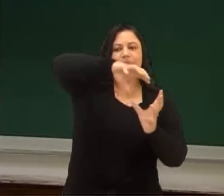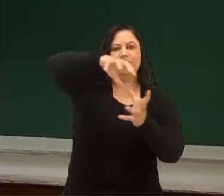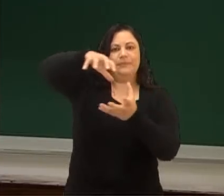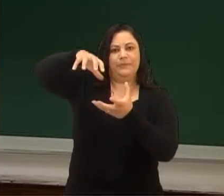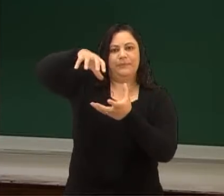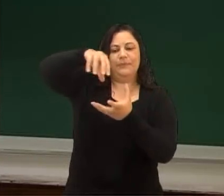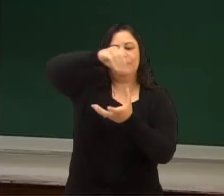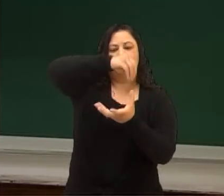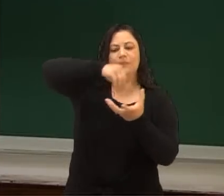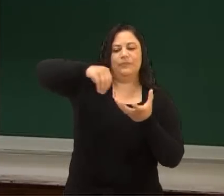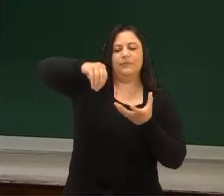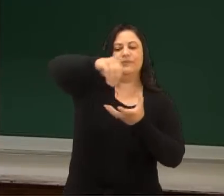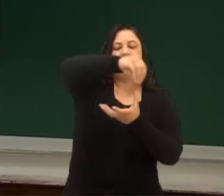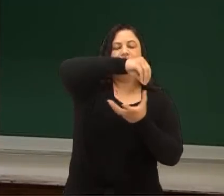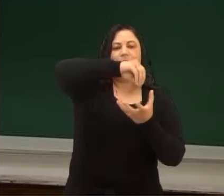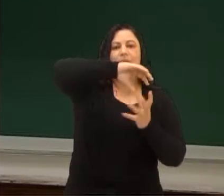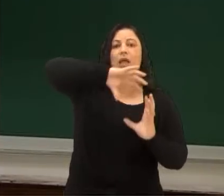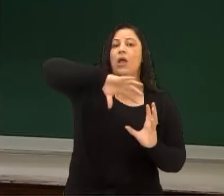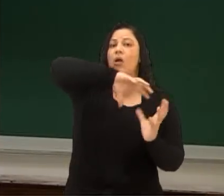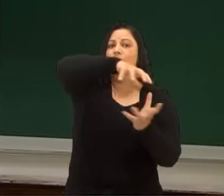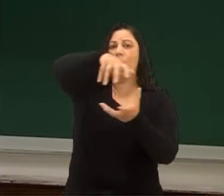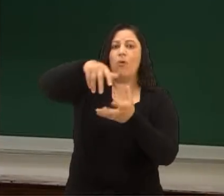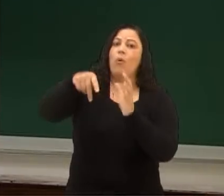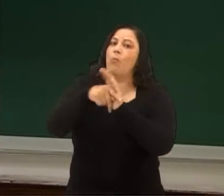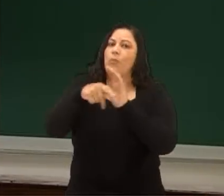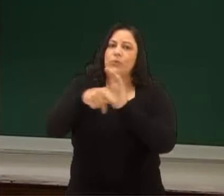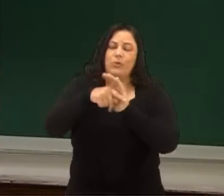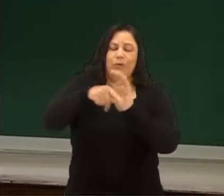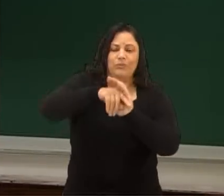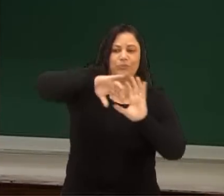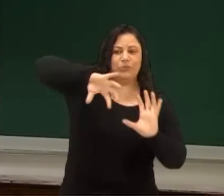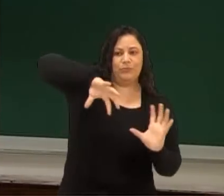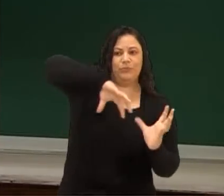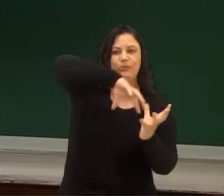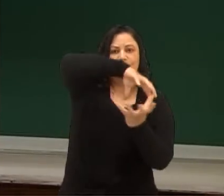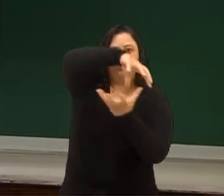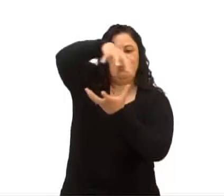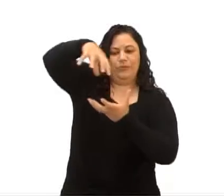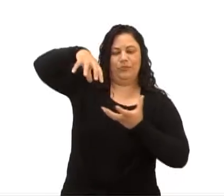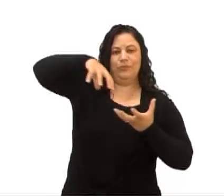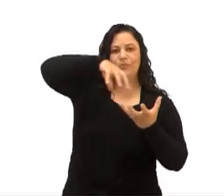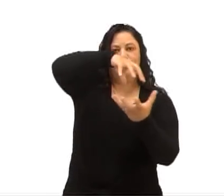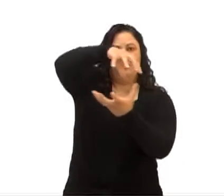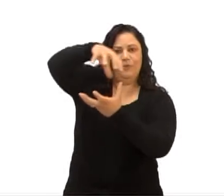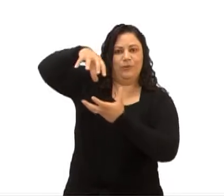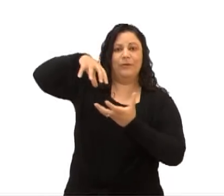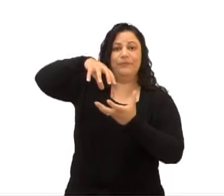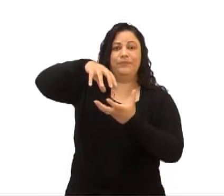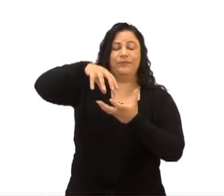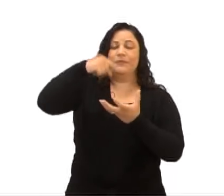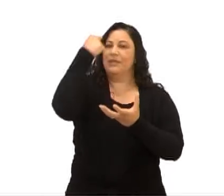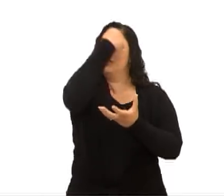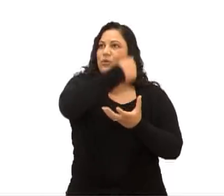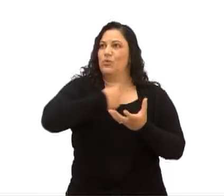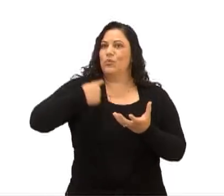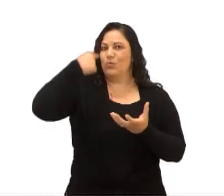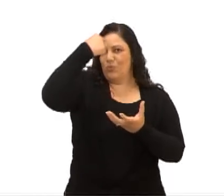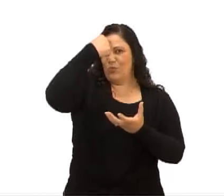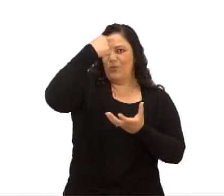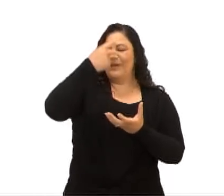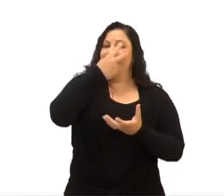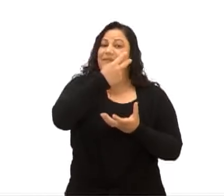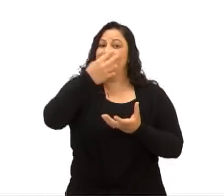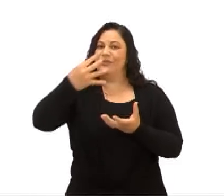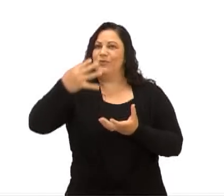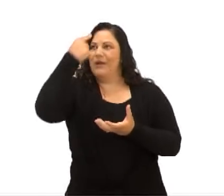seja, em torno de si mesma. Então, ela faz aquele giro, né, que tem a duração de 24 horas, ou mais